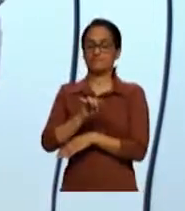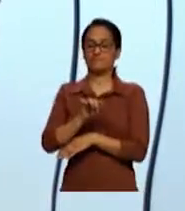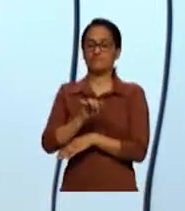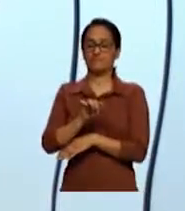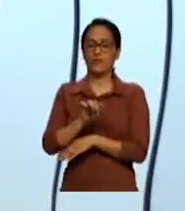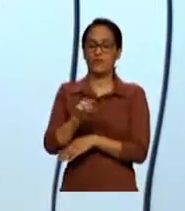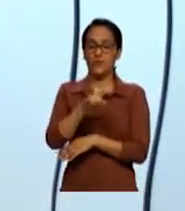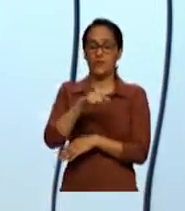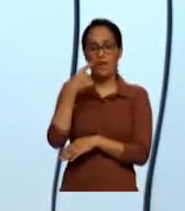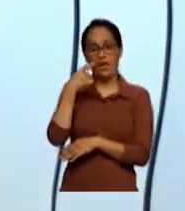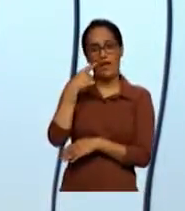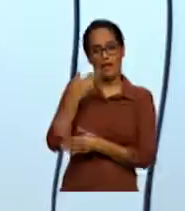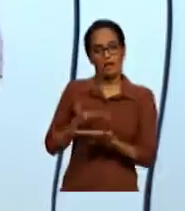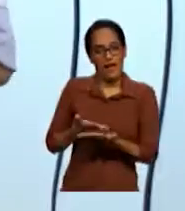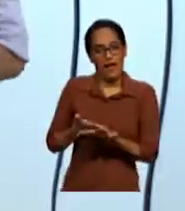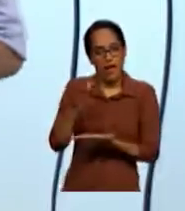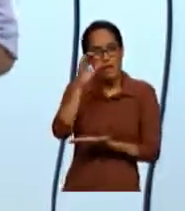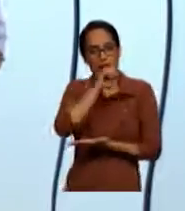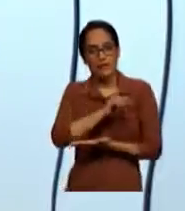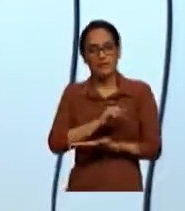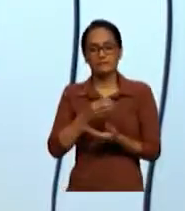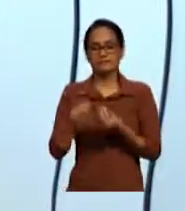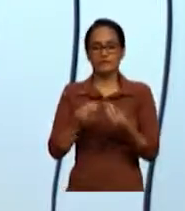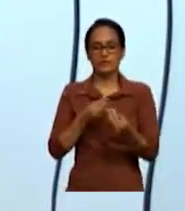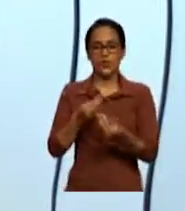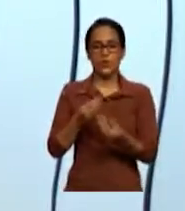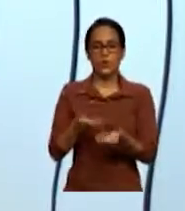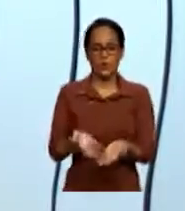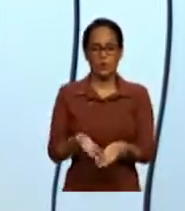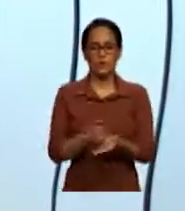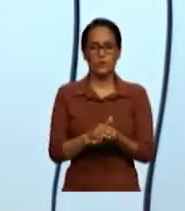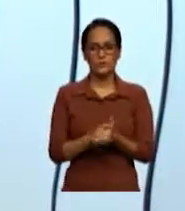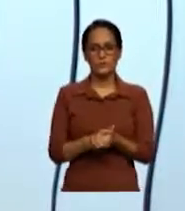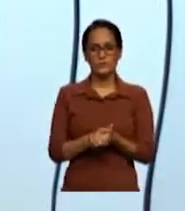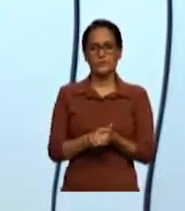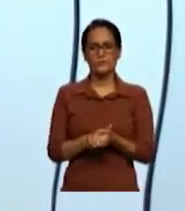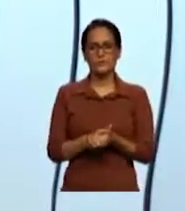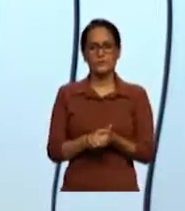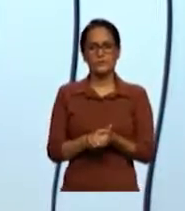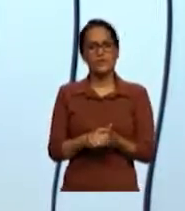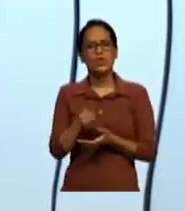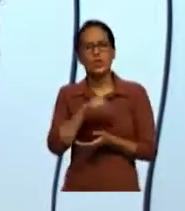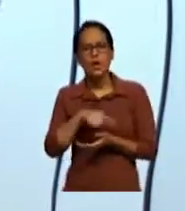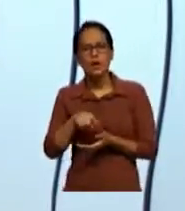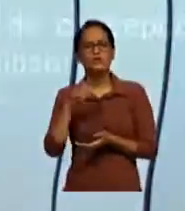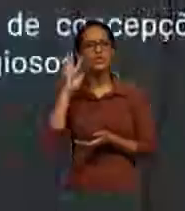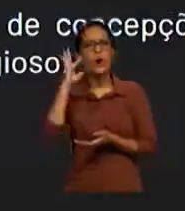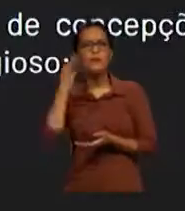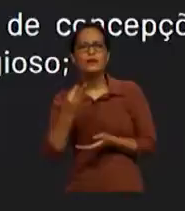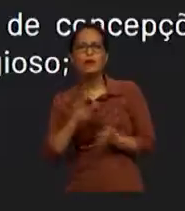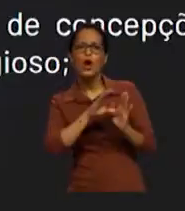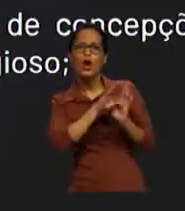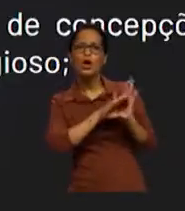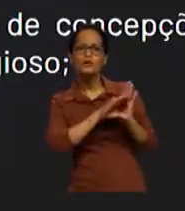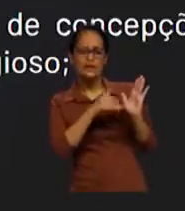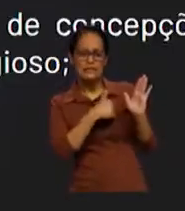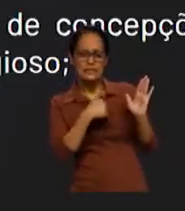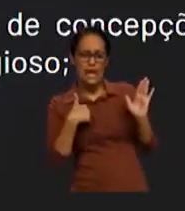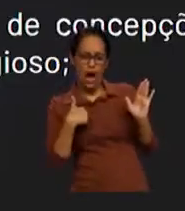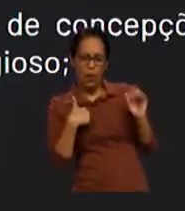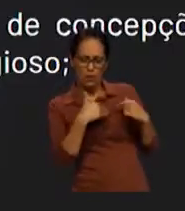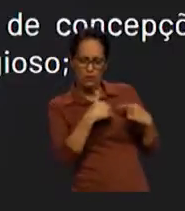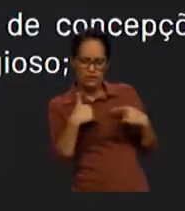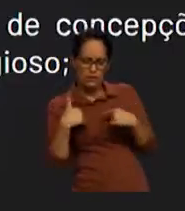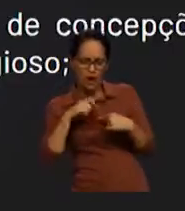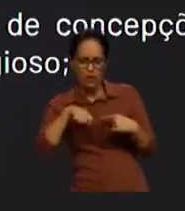longo dessa aula. Para a gente, então, começar a ver e entender esse conceito de saúde, eu tenho que saber